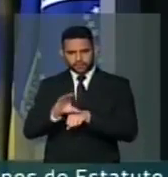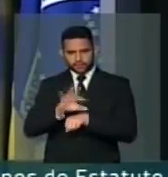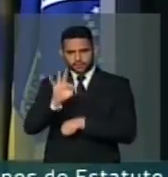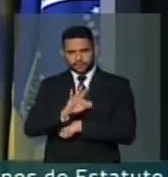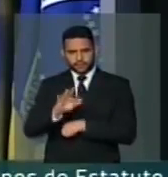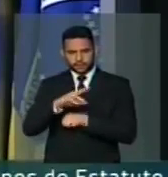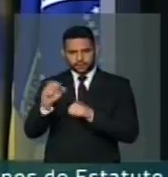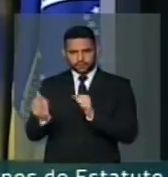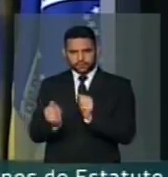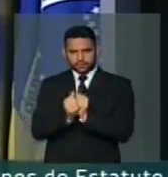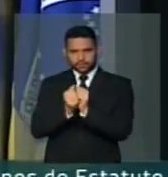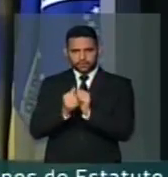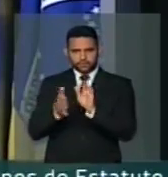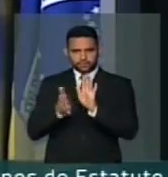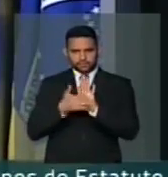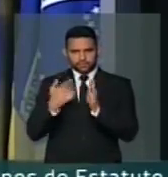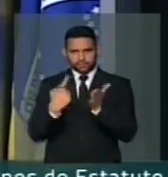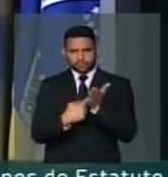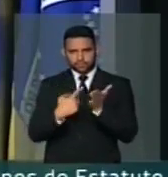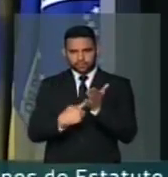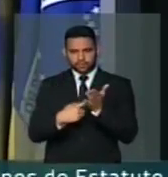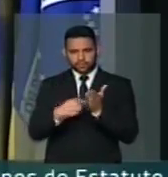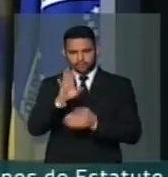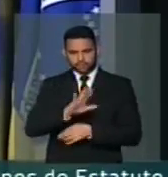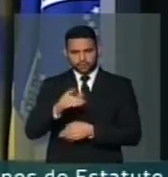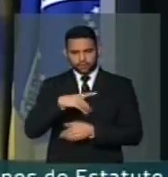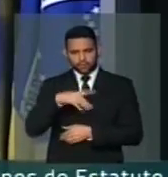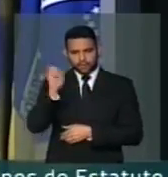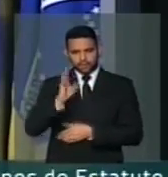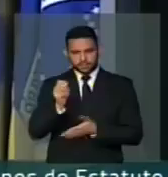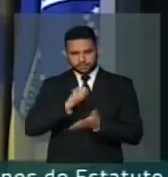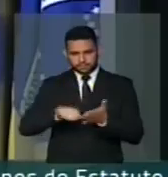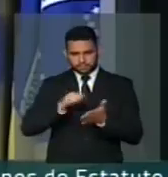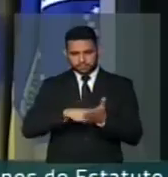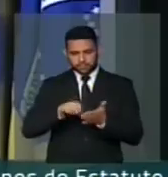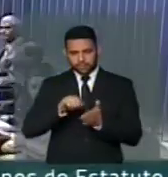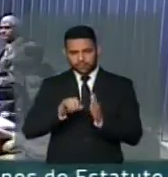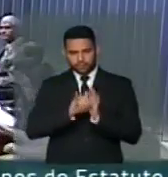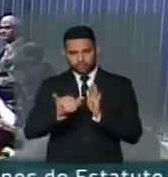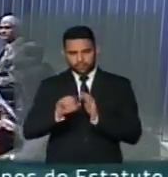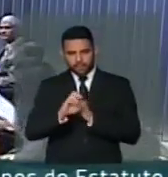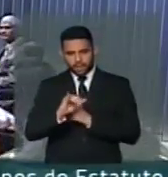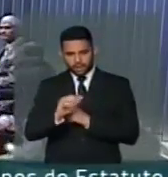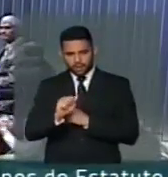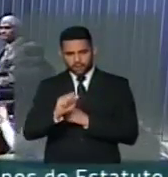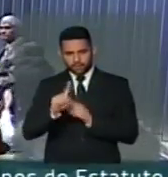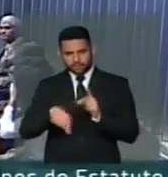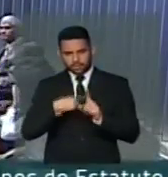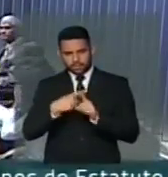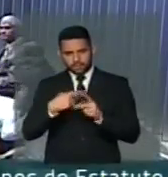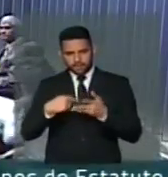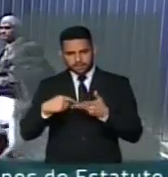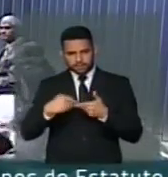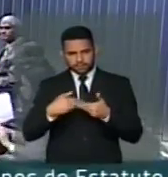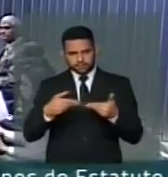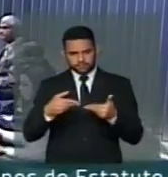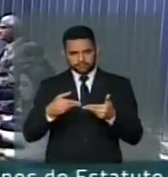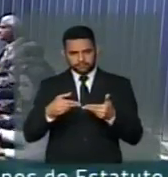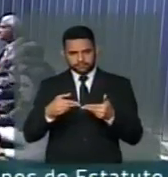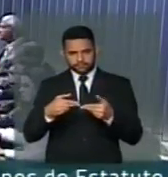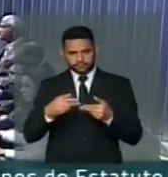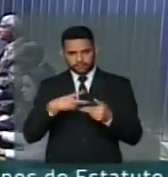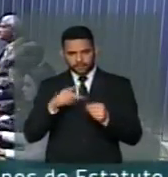Federal, juntamente com os tratados internacionais, dos quais o Brasil é signatário, do ECA, bem como demais legislações